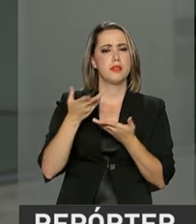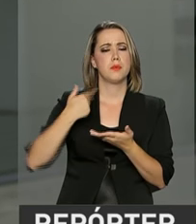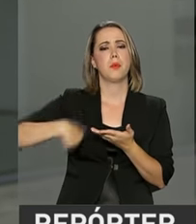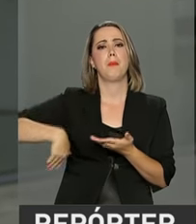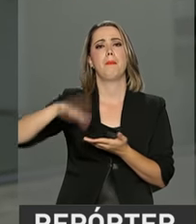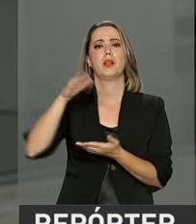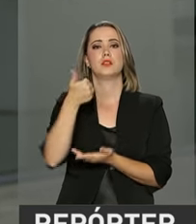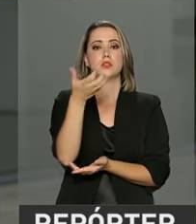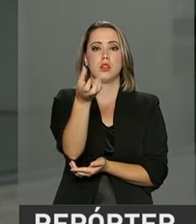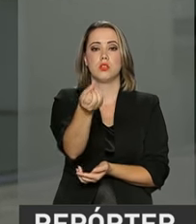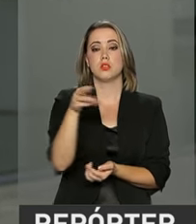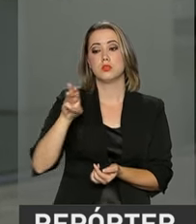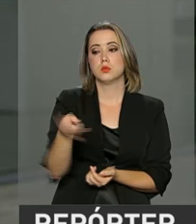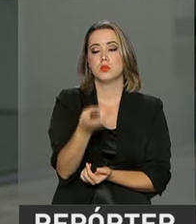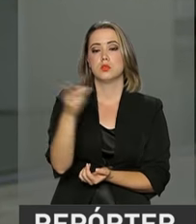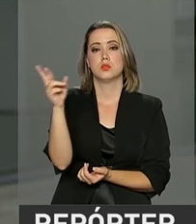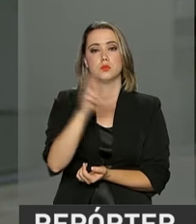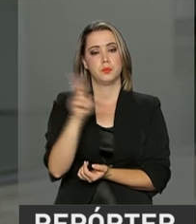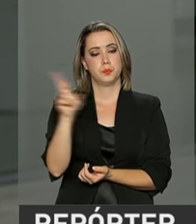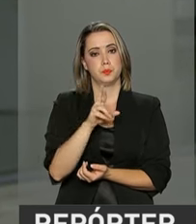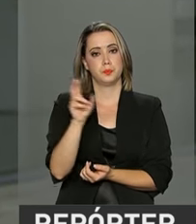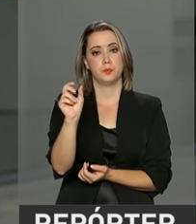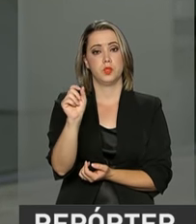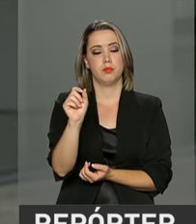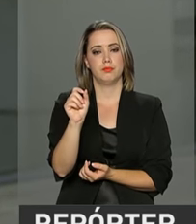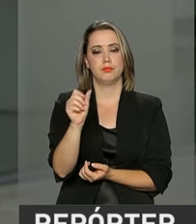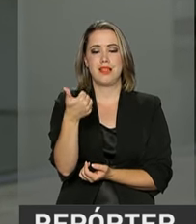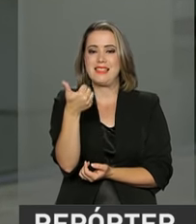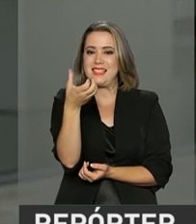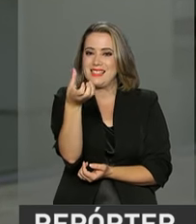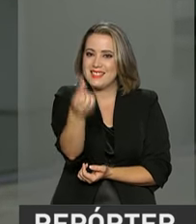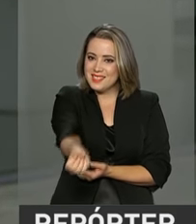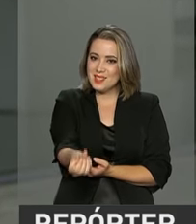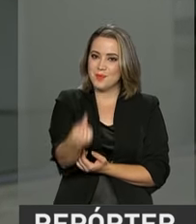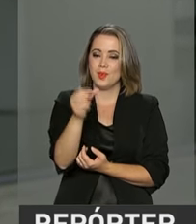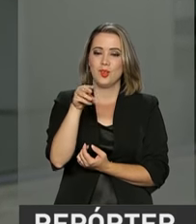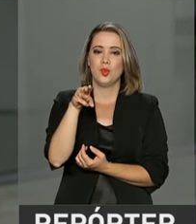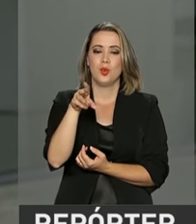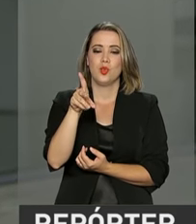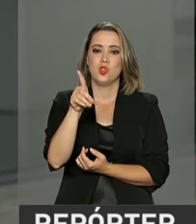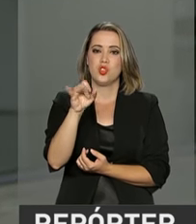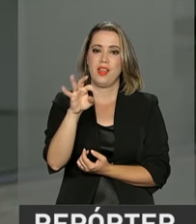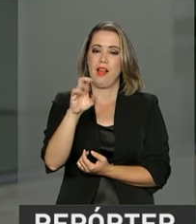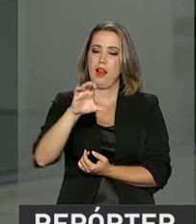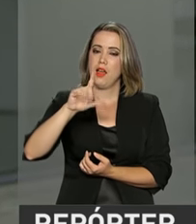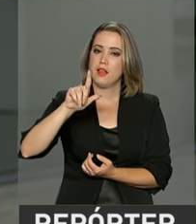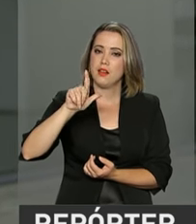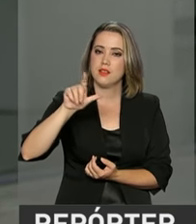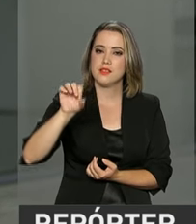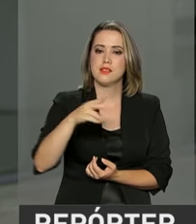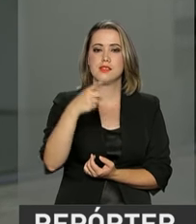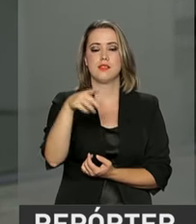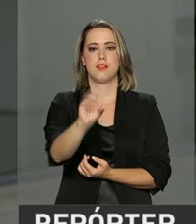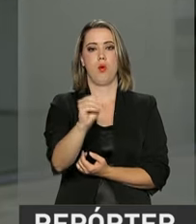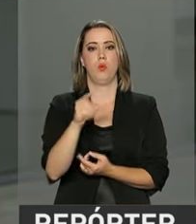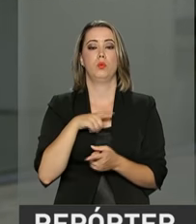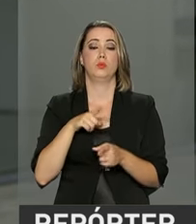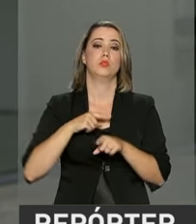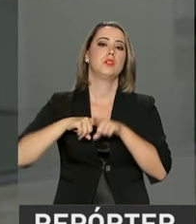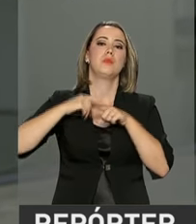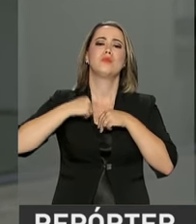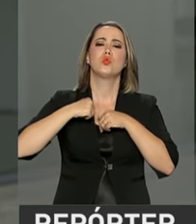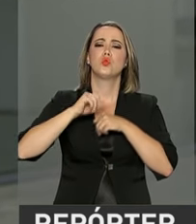16 milhões e 500 mil declarações a expectativa é de que 28 milhões e 300 mil